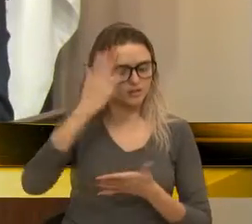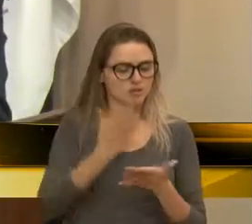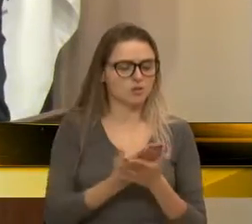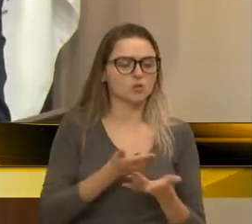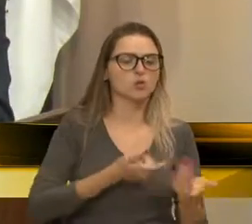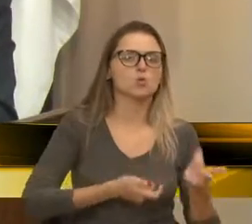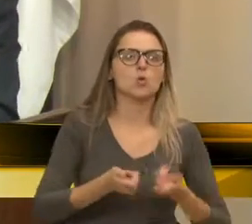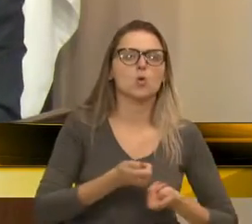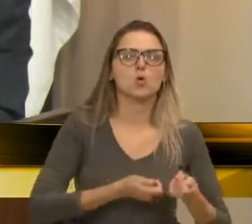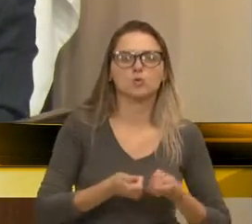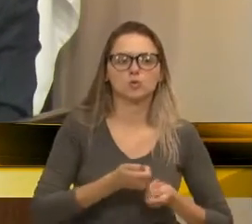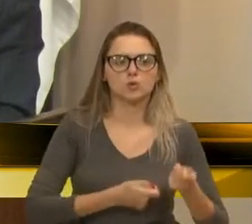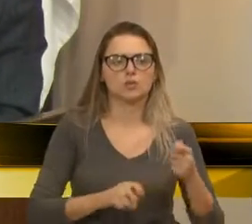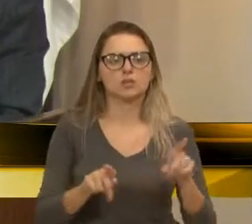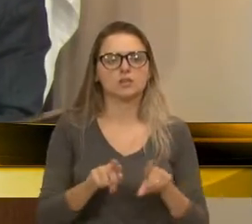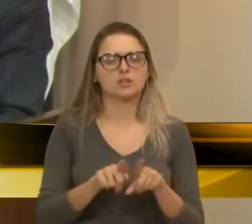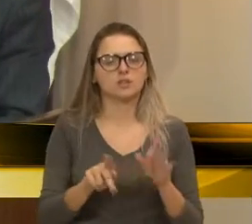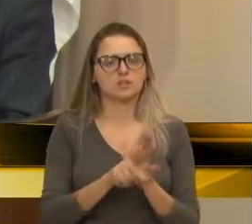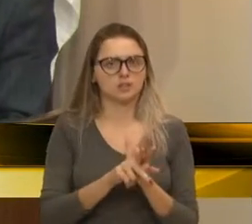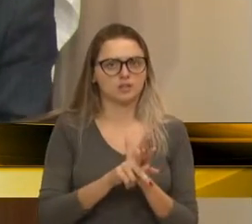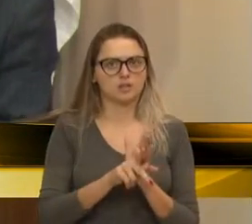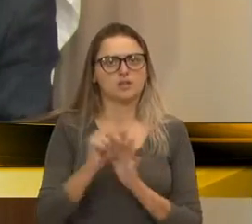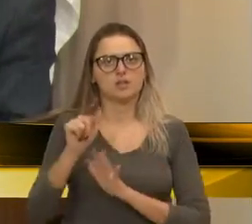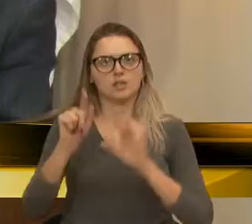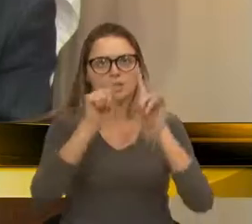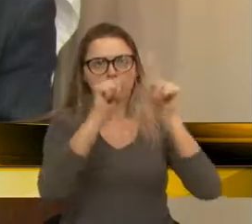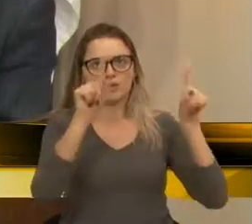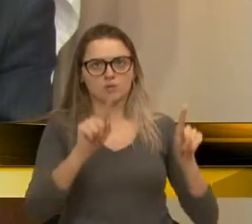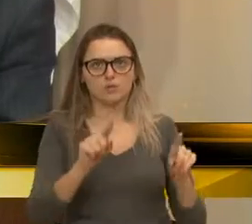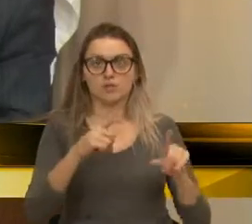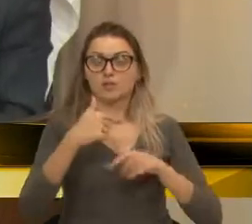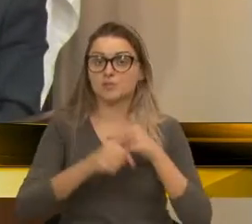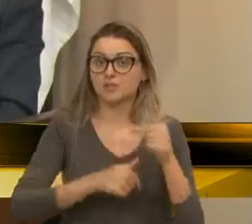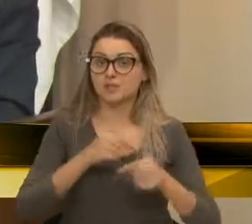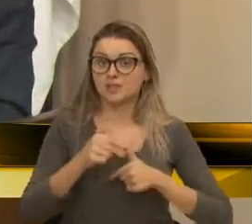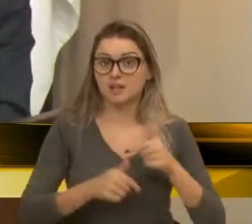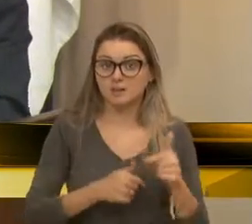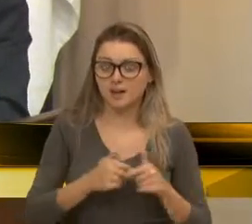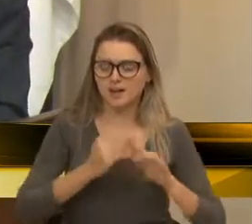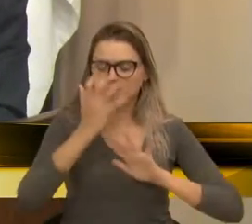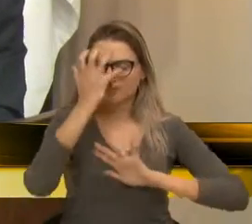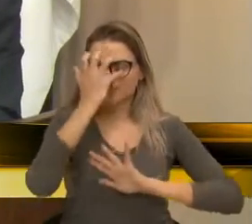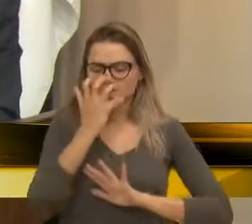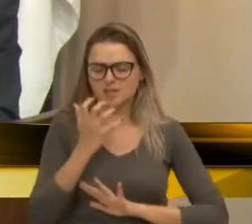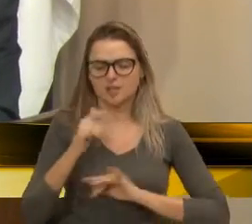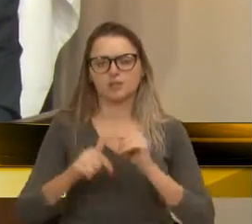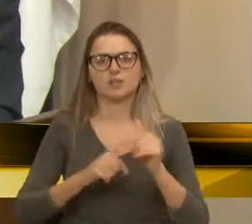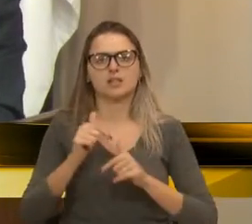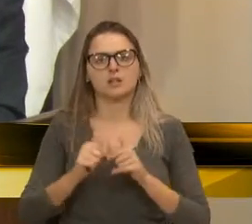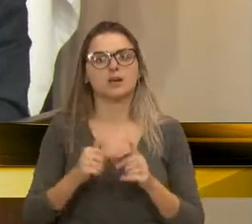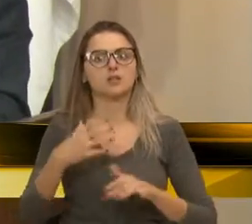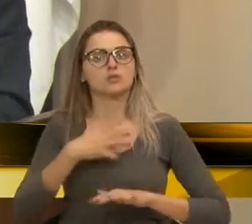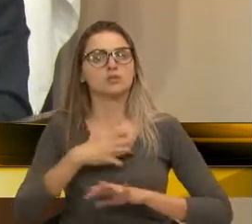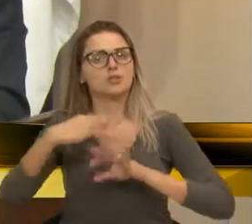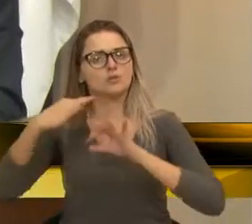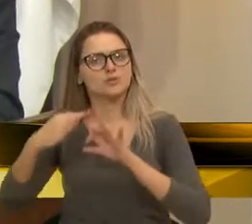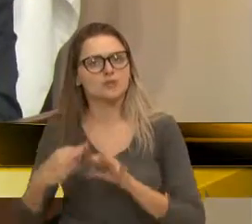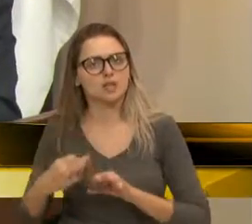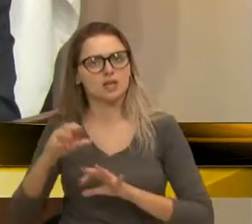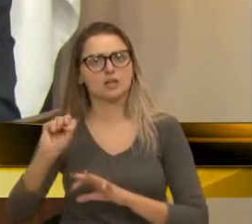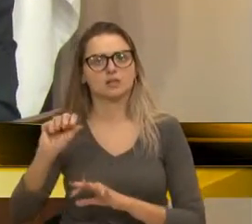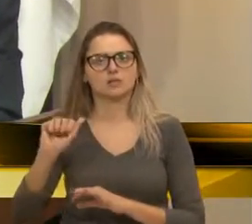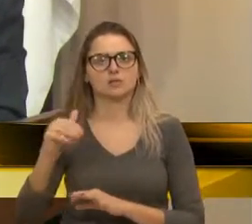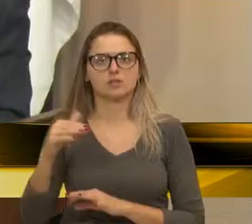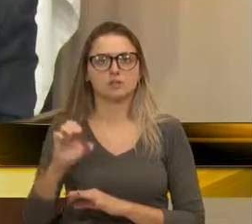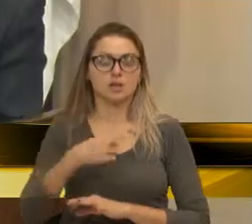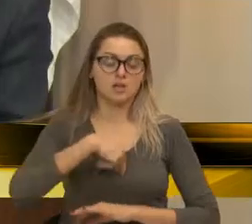controle interno, porque são servidores que trabalham com extrema seriedade na nossa administração. Assim como nós